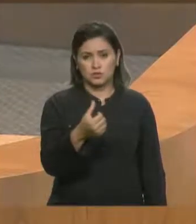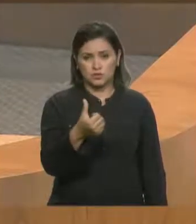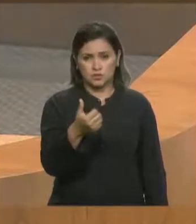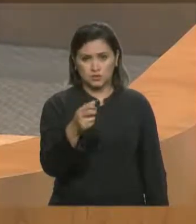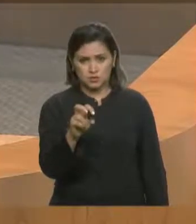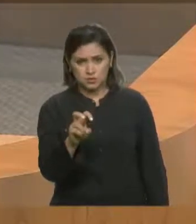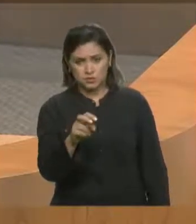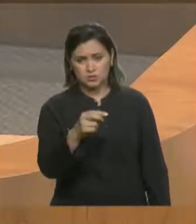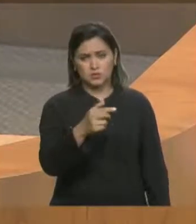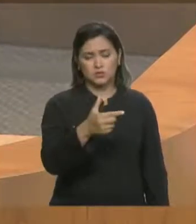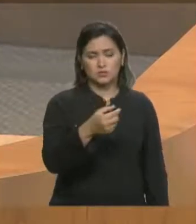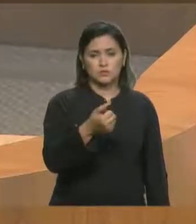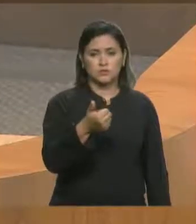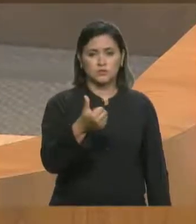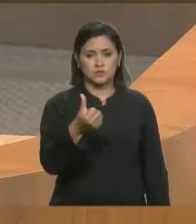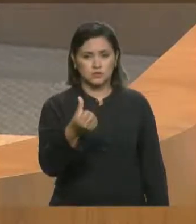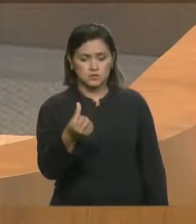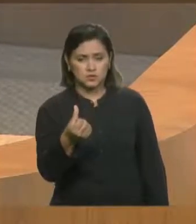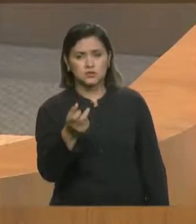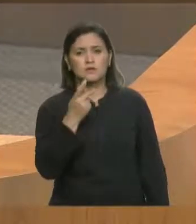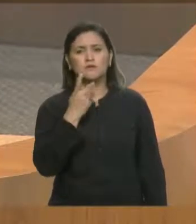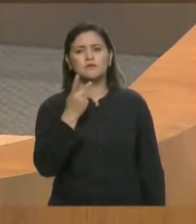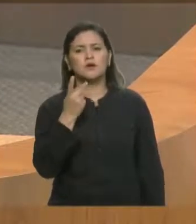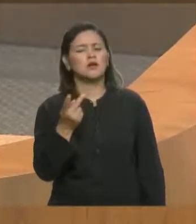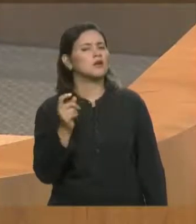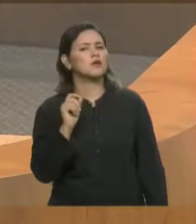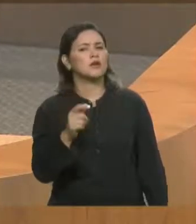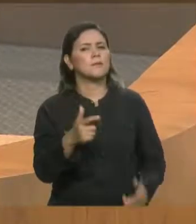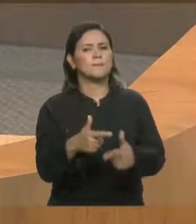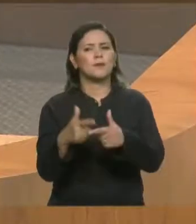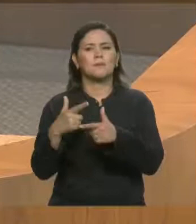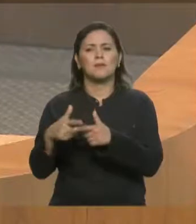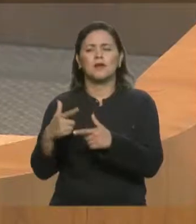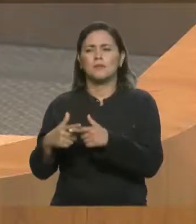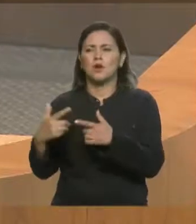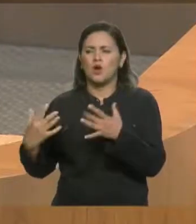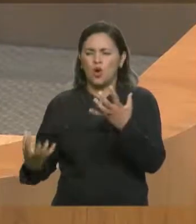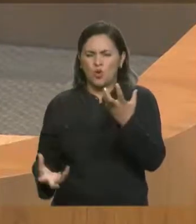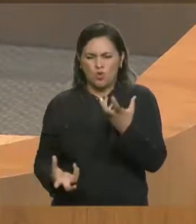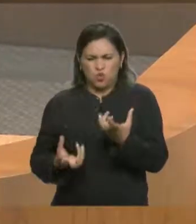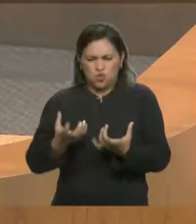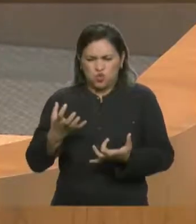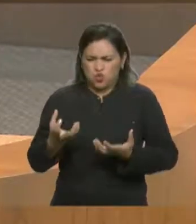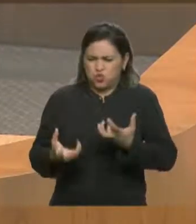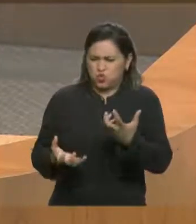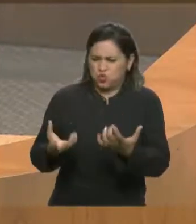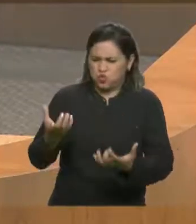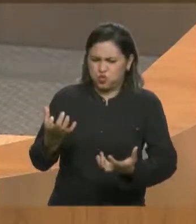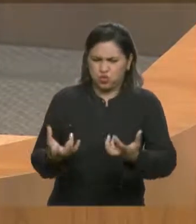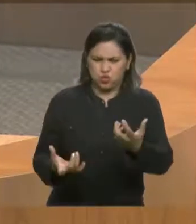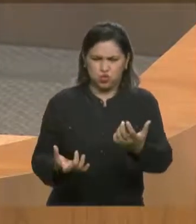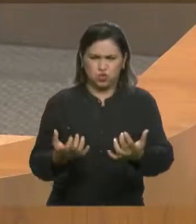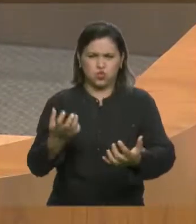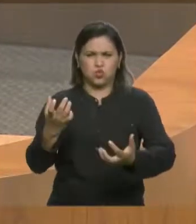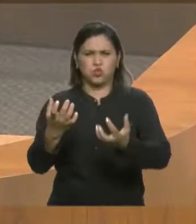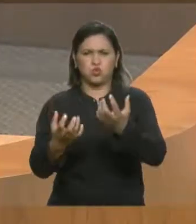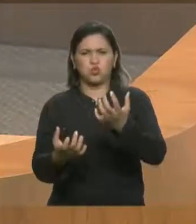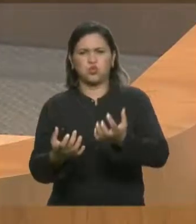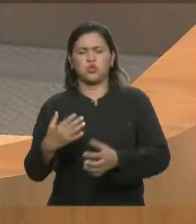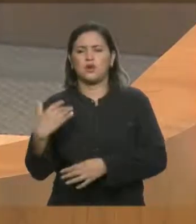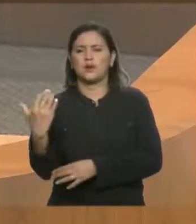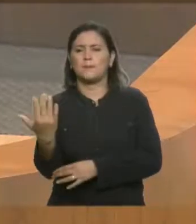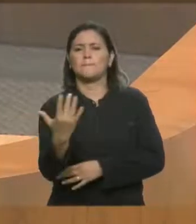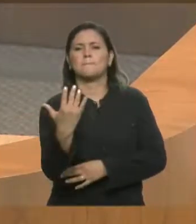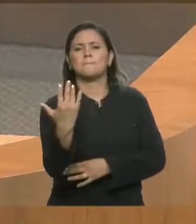2016, relatamos as queimadas que naquele ano ocorriam na região, e nessa